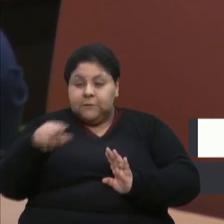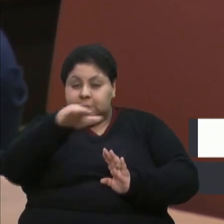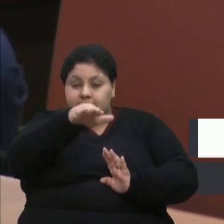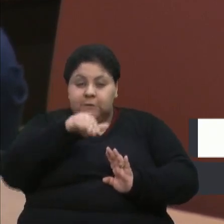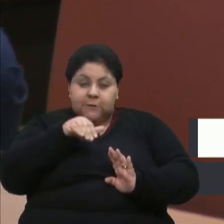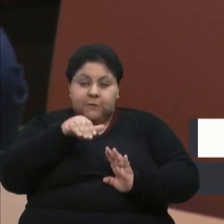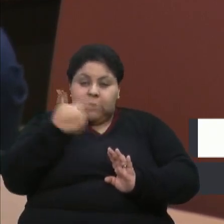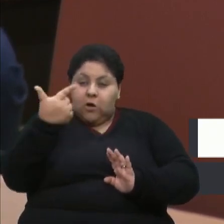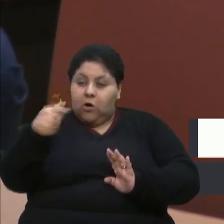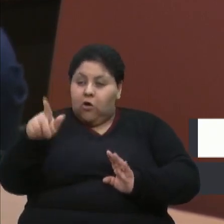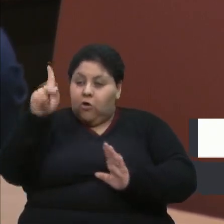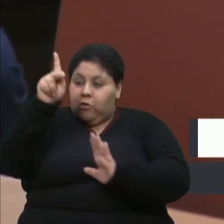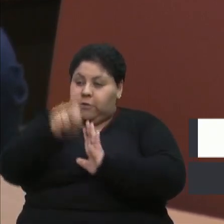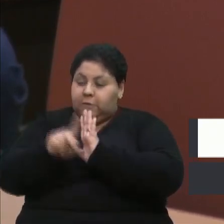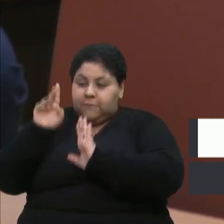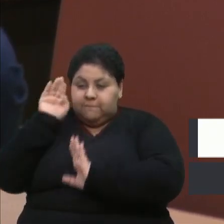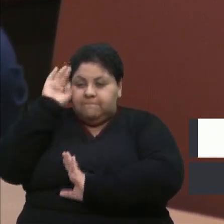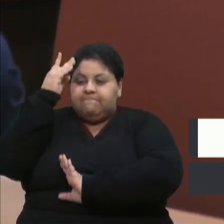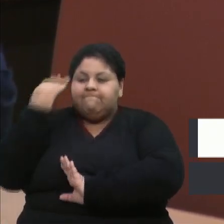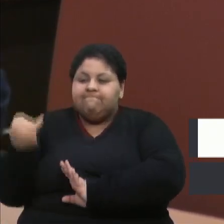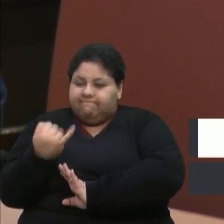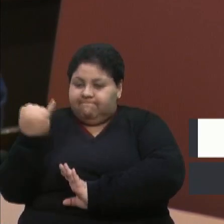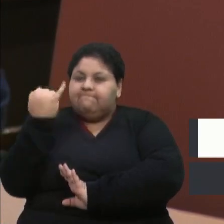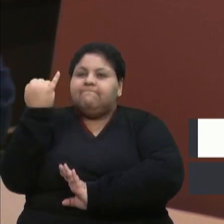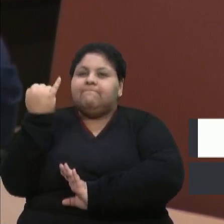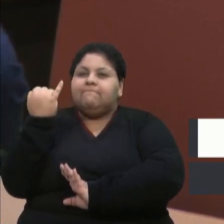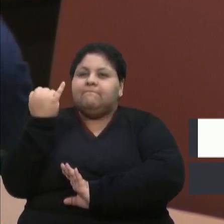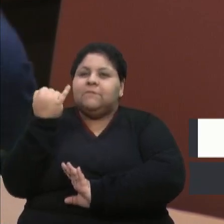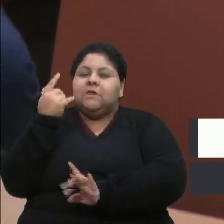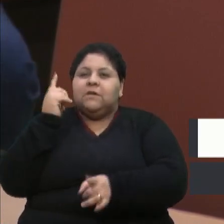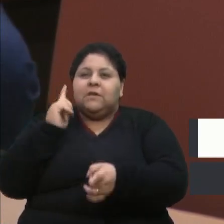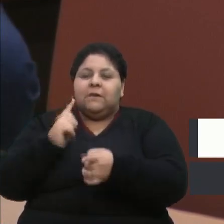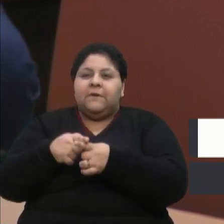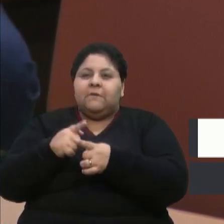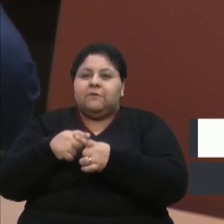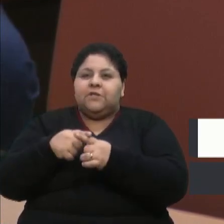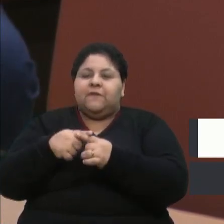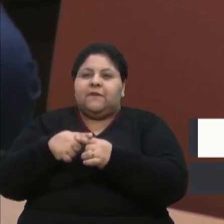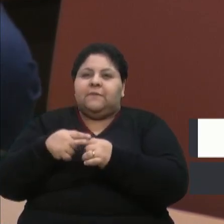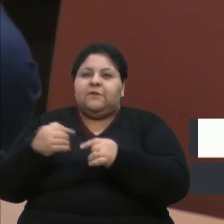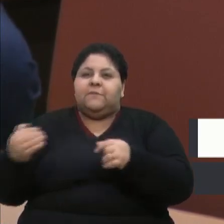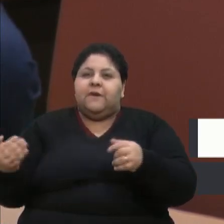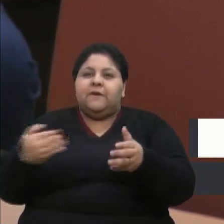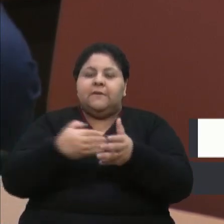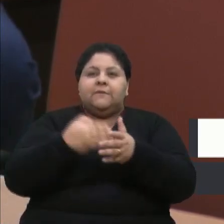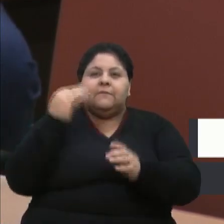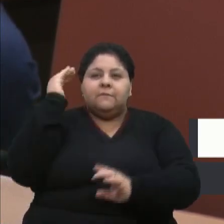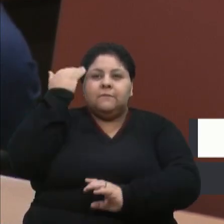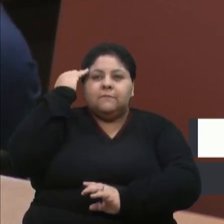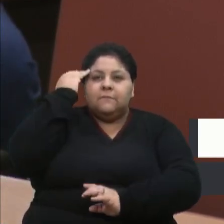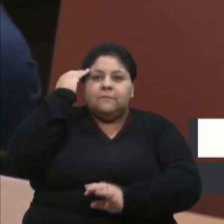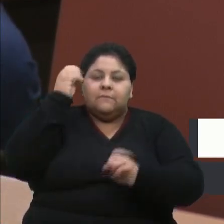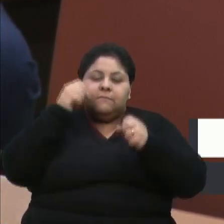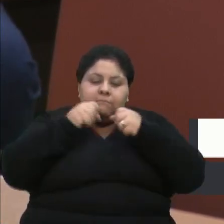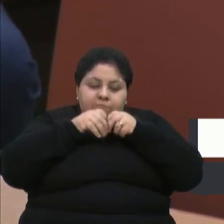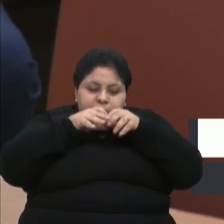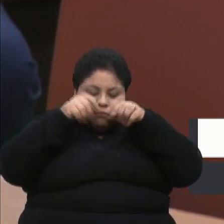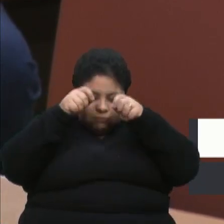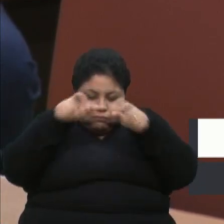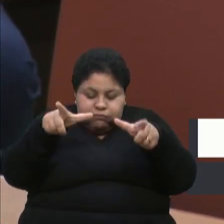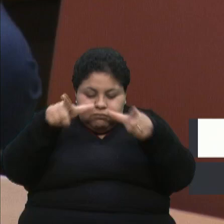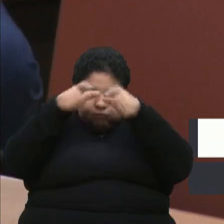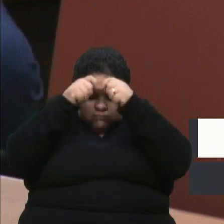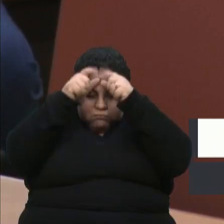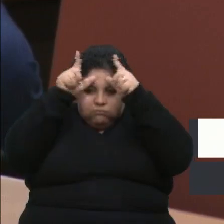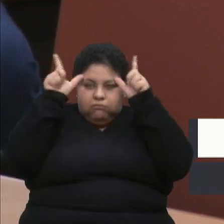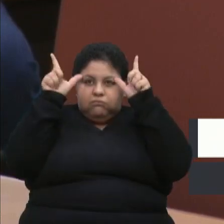estão acontecendo, ela é importantíssima, porque traz ideias, traz novos recursos, abre horizontes, e realmente parabenizar